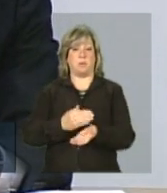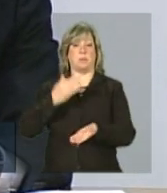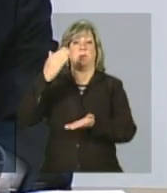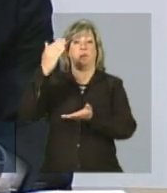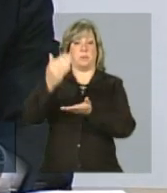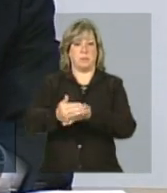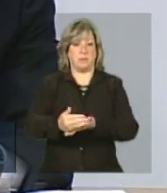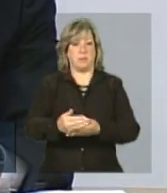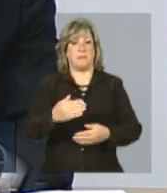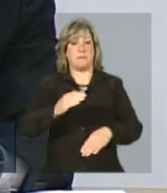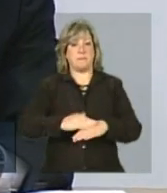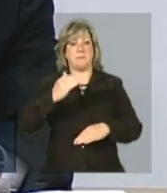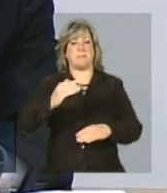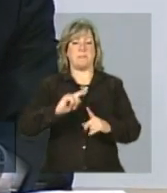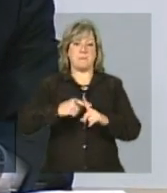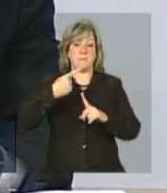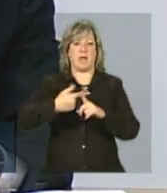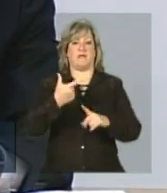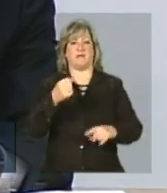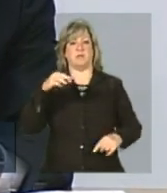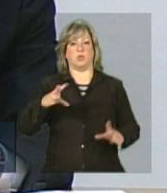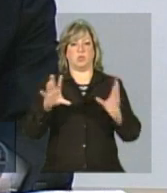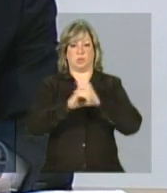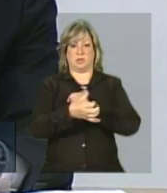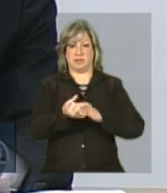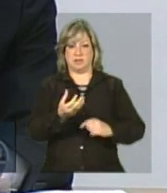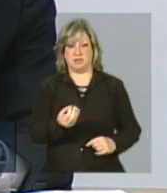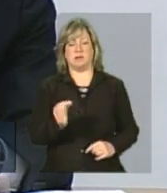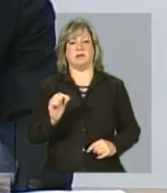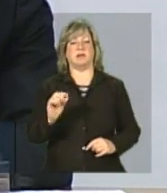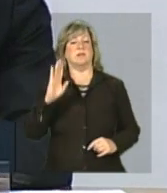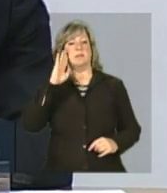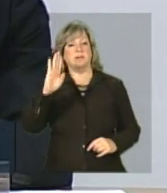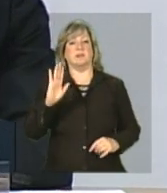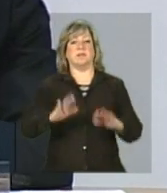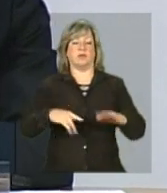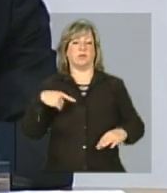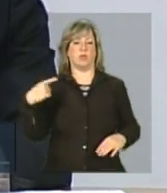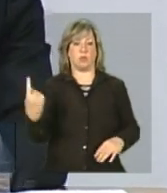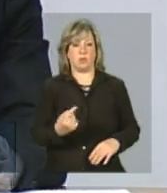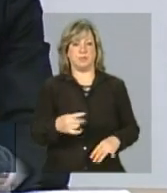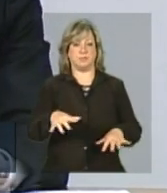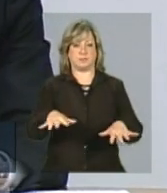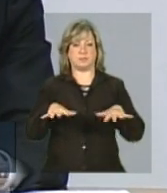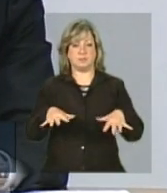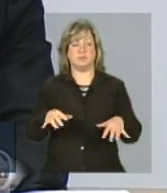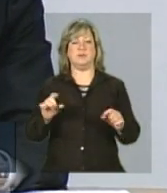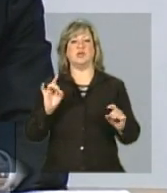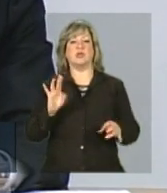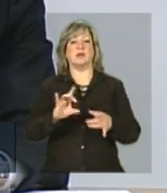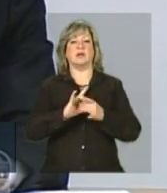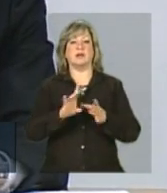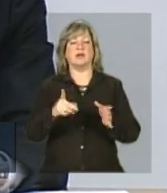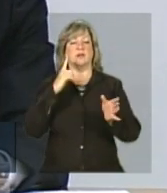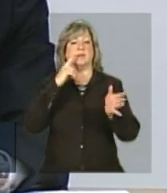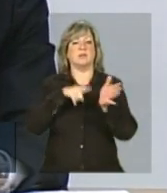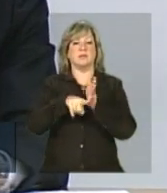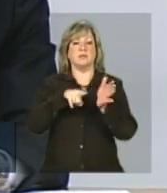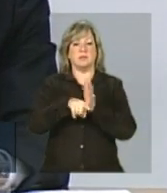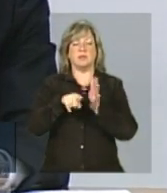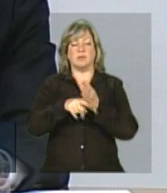mais 20 minutos. Por deliberação do plenário da comissão, só sendo permitidos a partes durante a